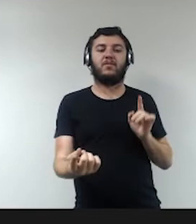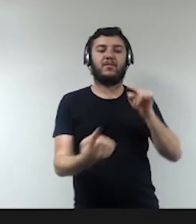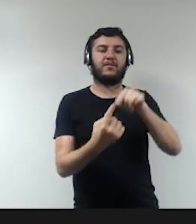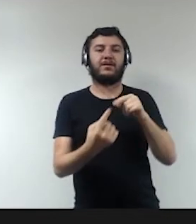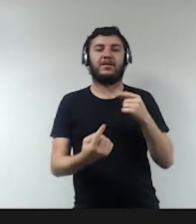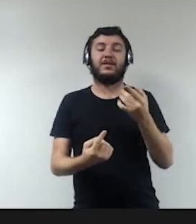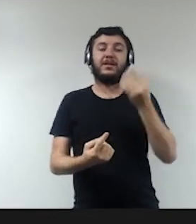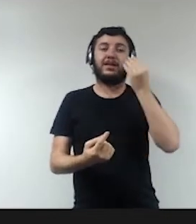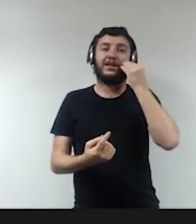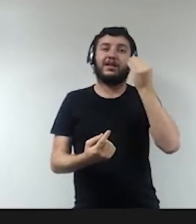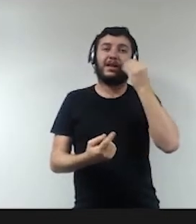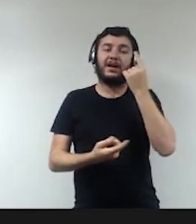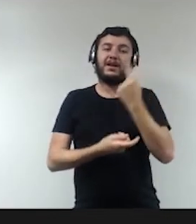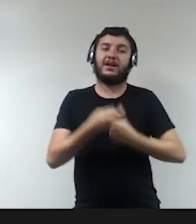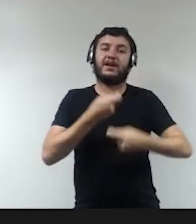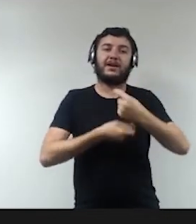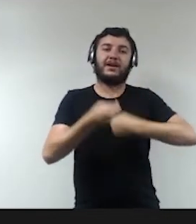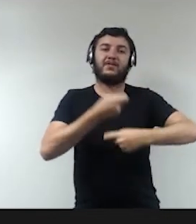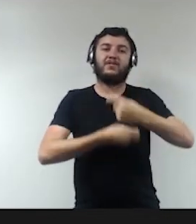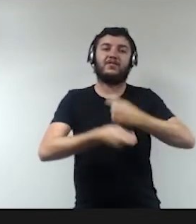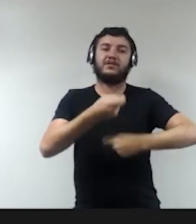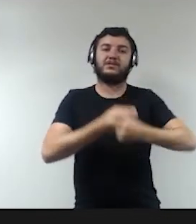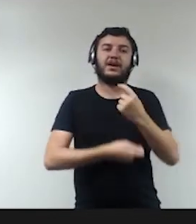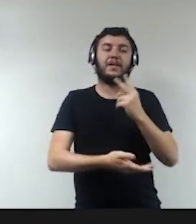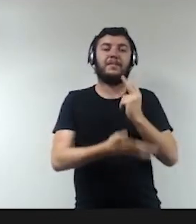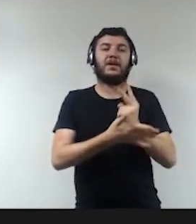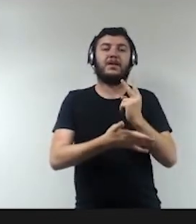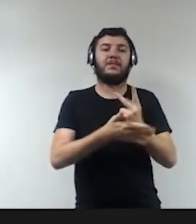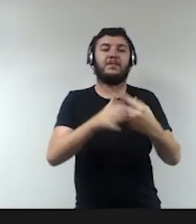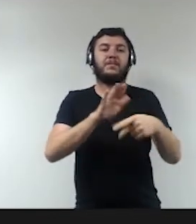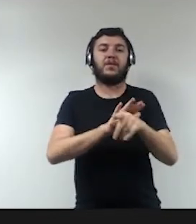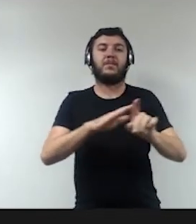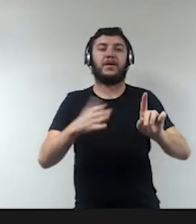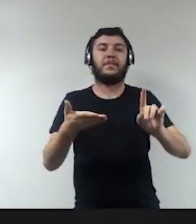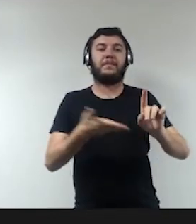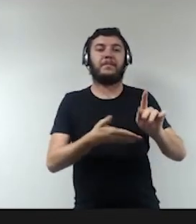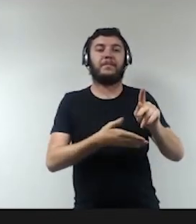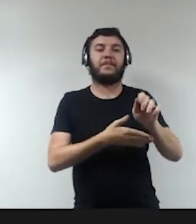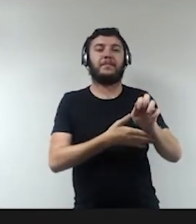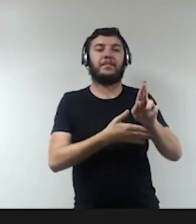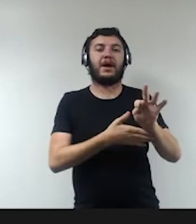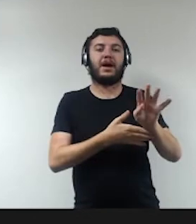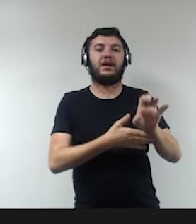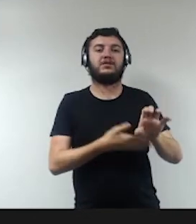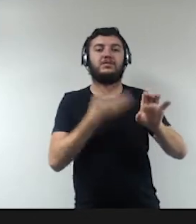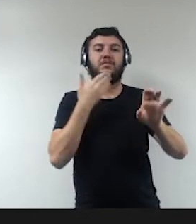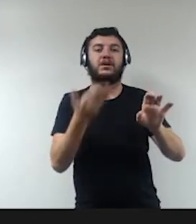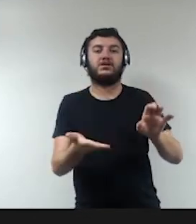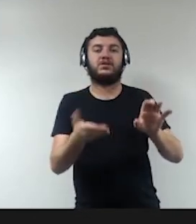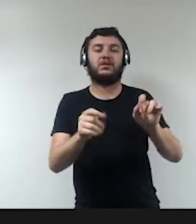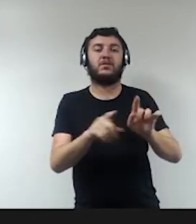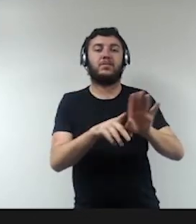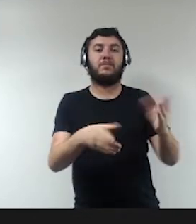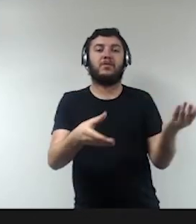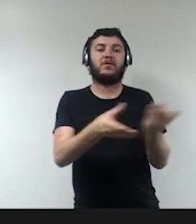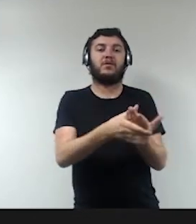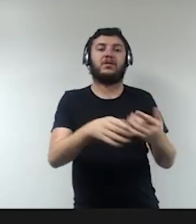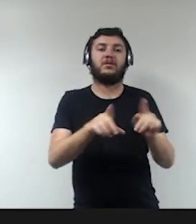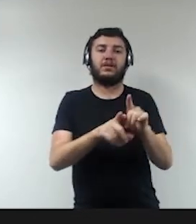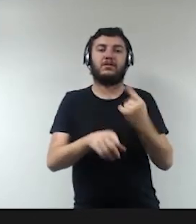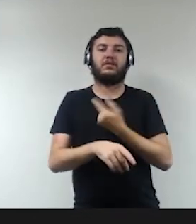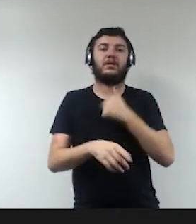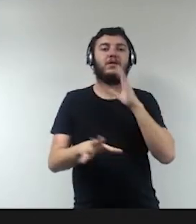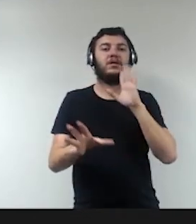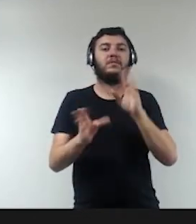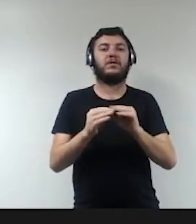tentar negociar, mesmo em a parte entrando em juízo com pedido de processamento, houve um pedido de urgência,